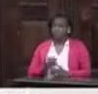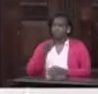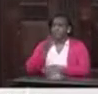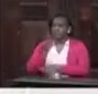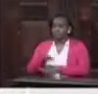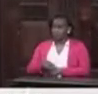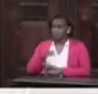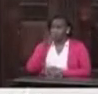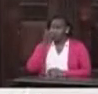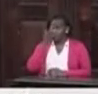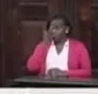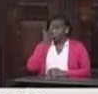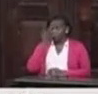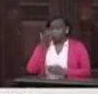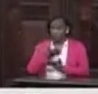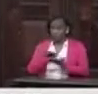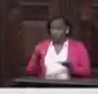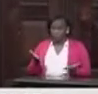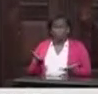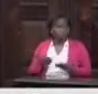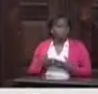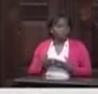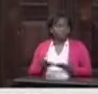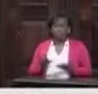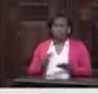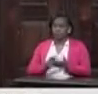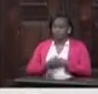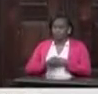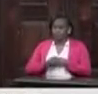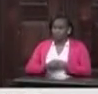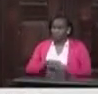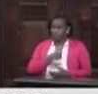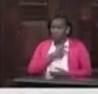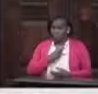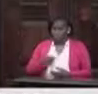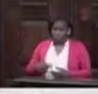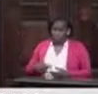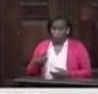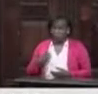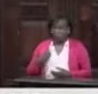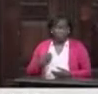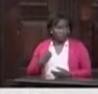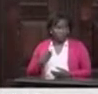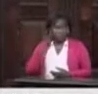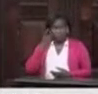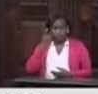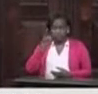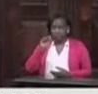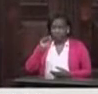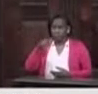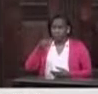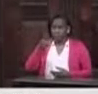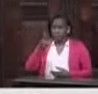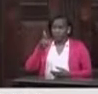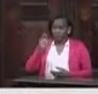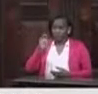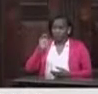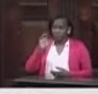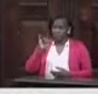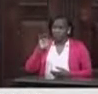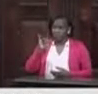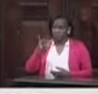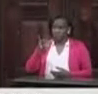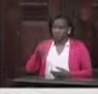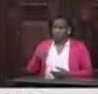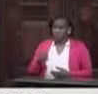Boa tarde a todas e todos. Eu queria cumprimentar o nosso presidente em exercício, o deputado André Siciliano, cumprimentar